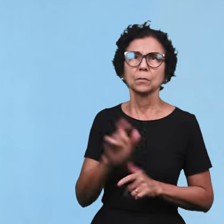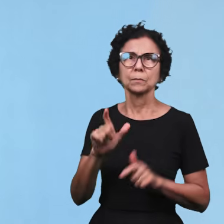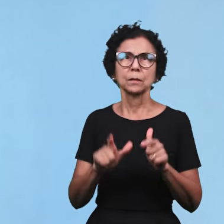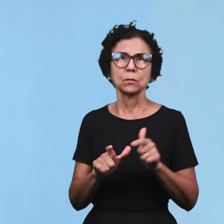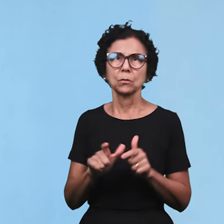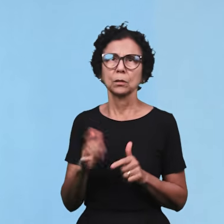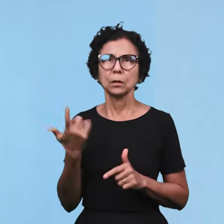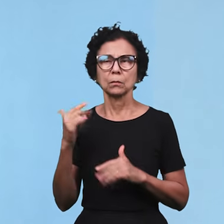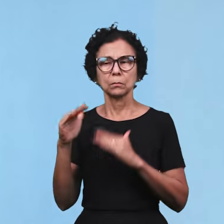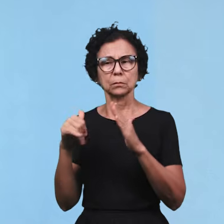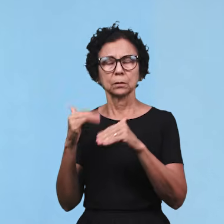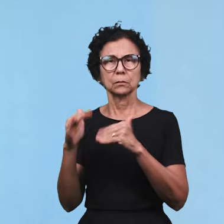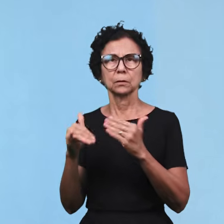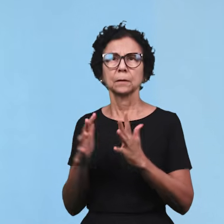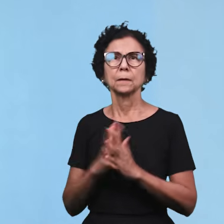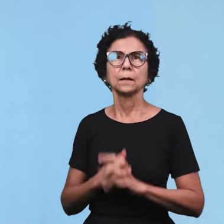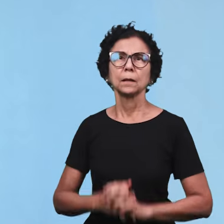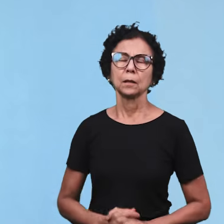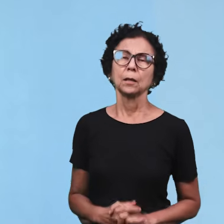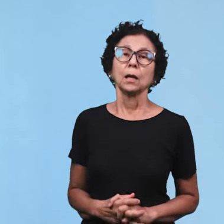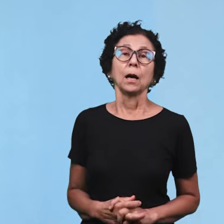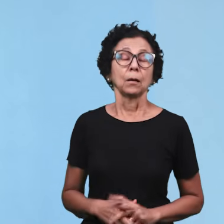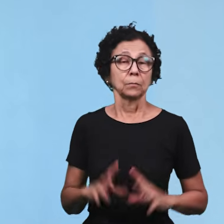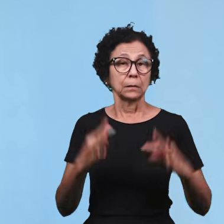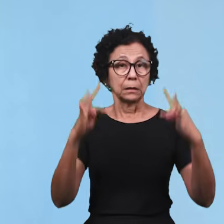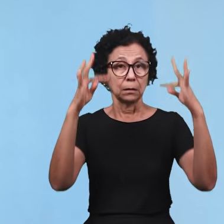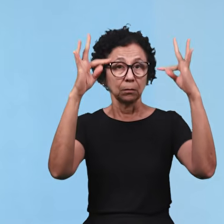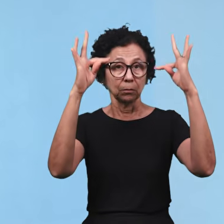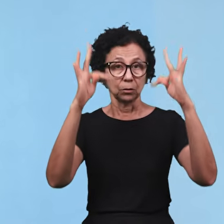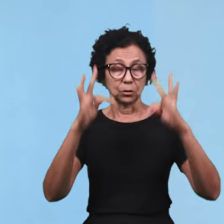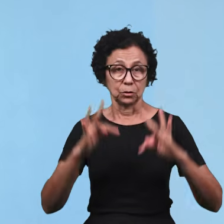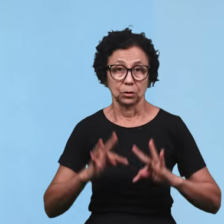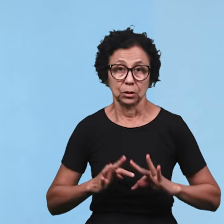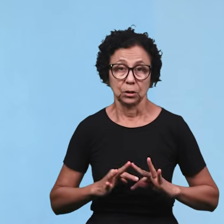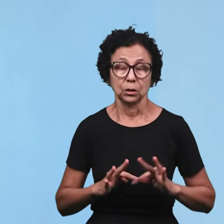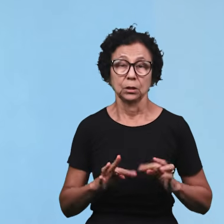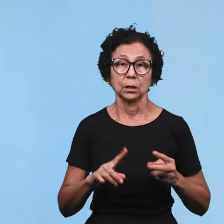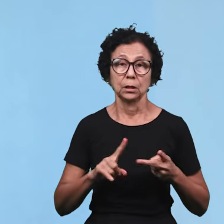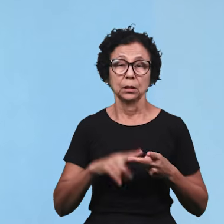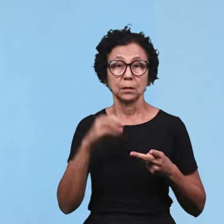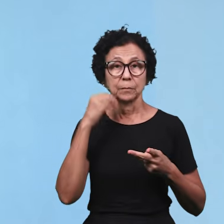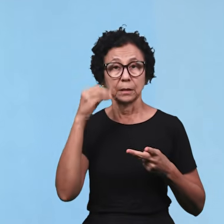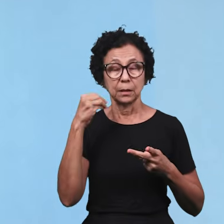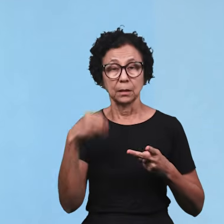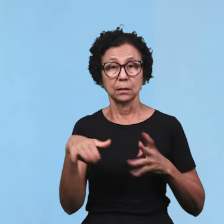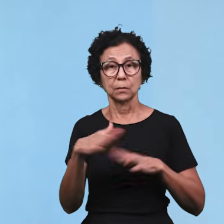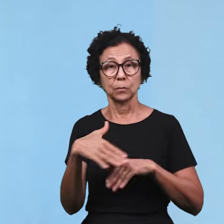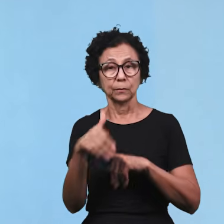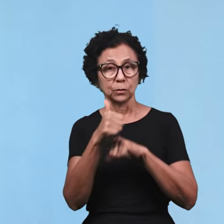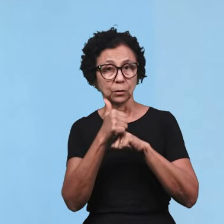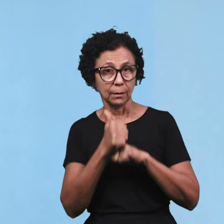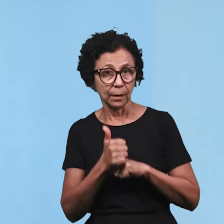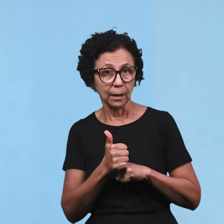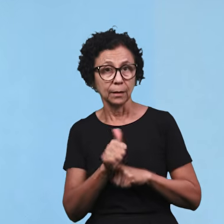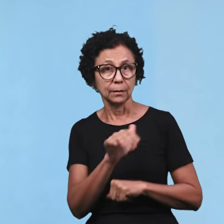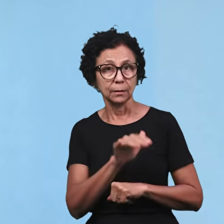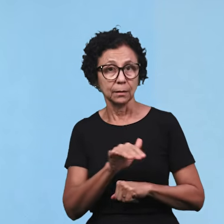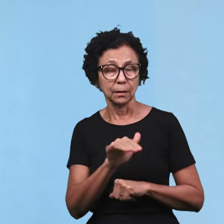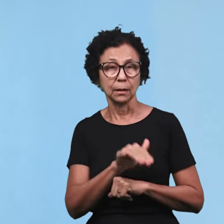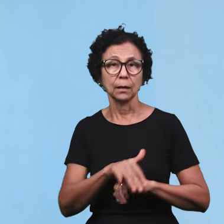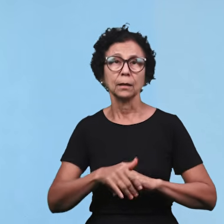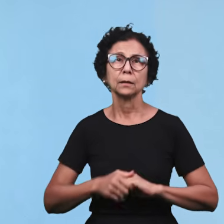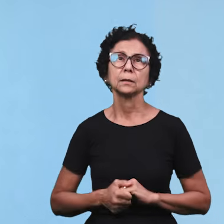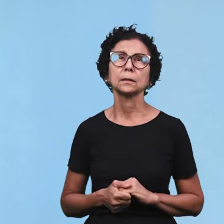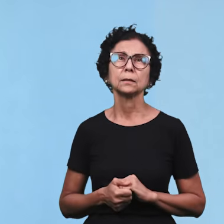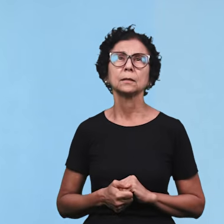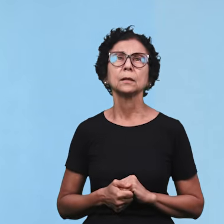das tecnologias do transplante capilar e a experiência de muitos profissionais, né, que atuam na área do transplante capilar, o que a gente consegue notar? Para quem